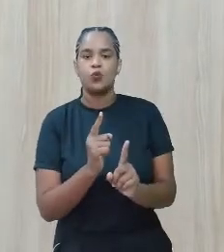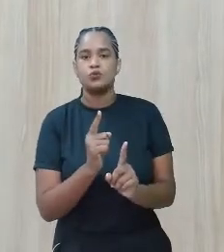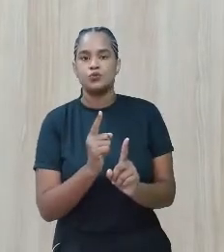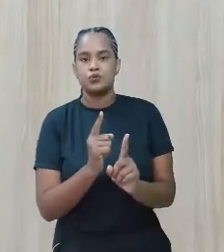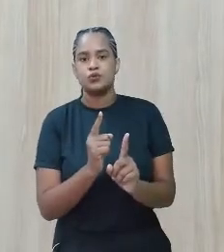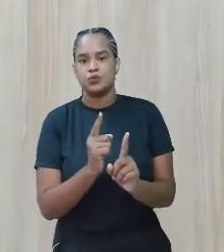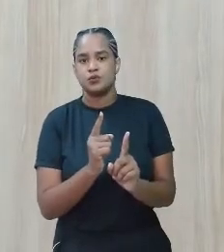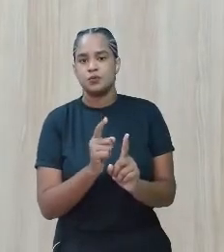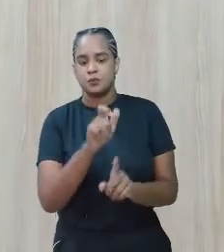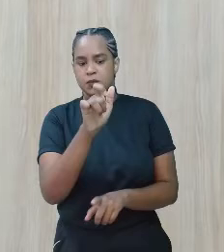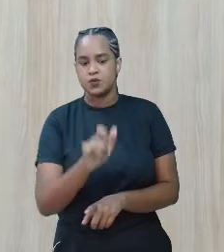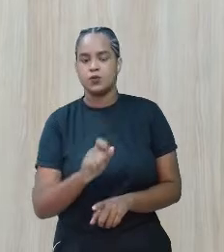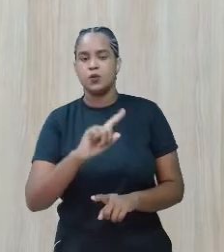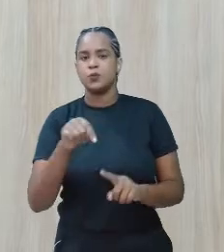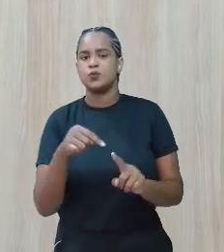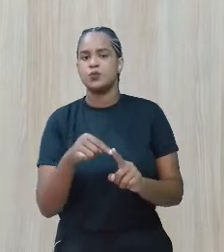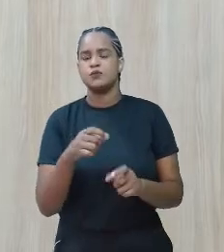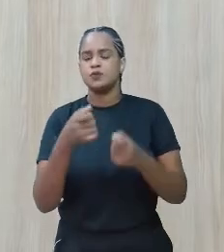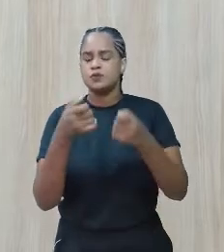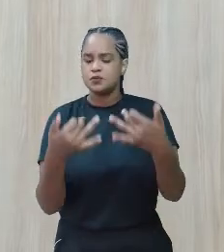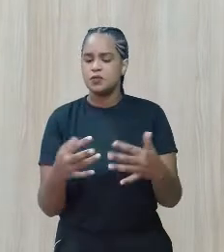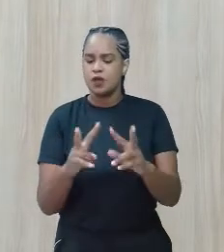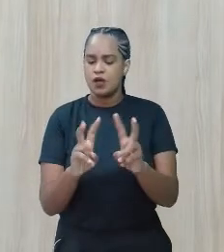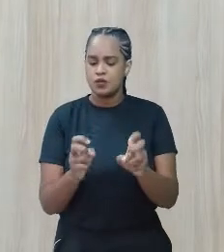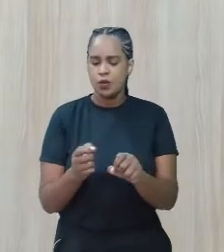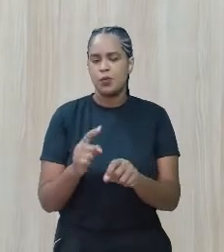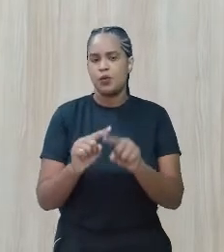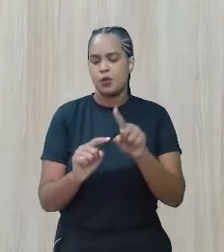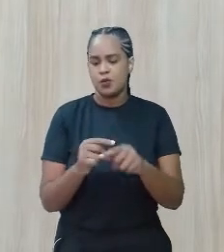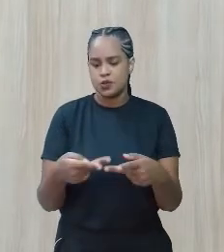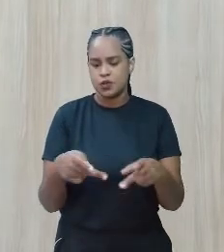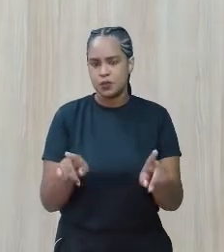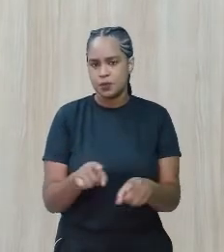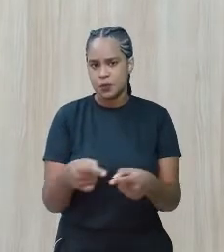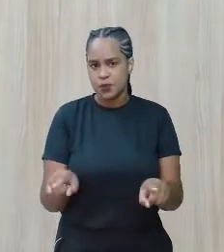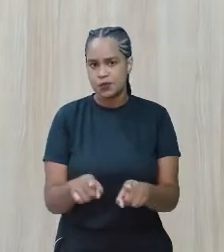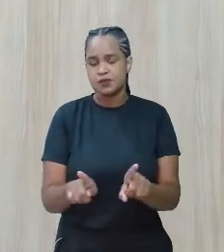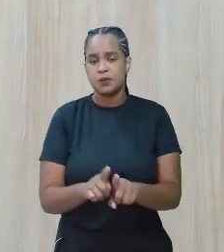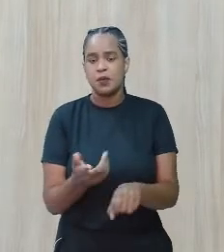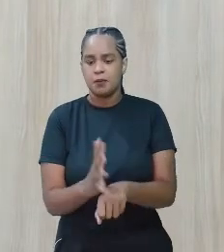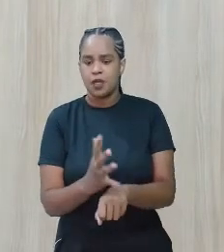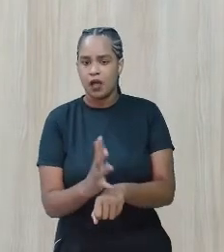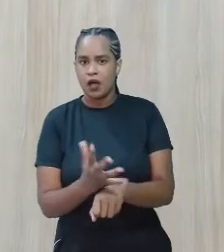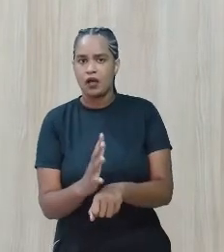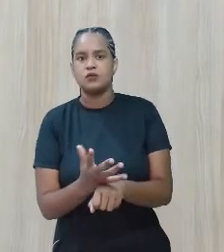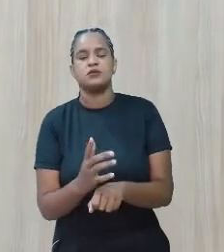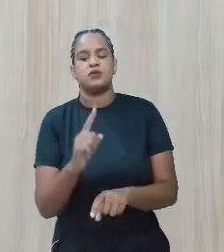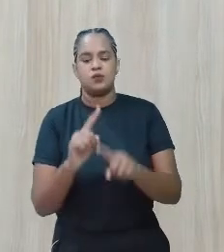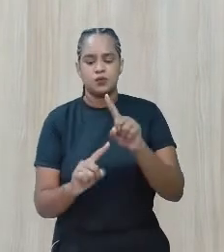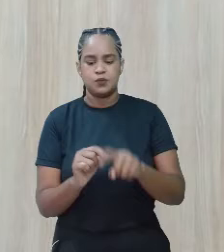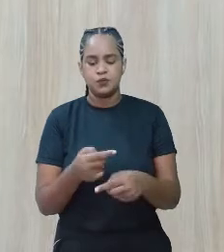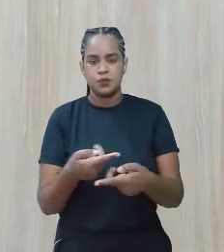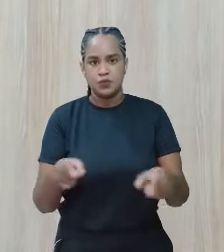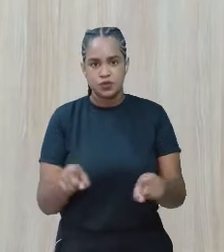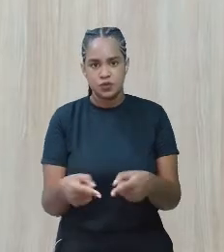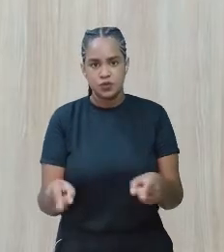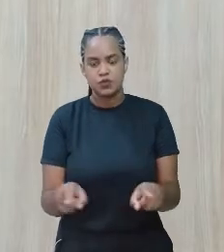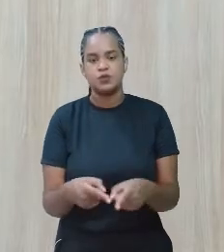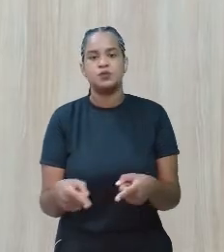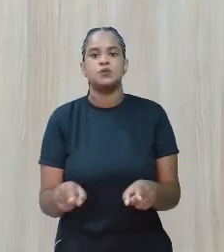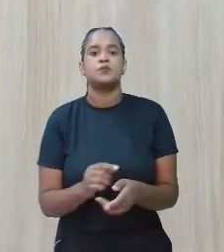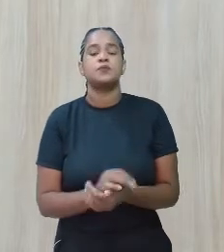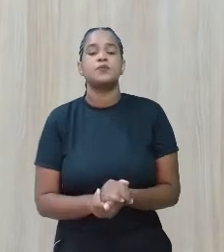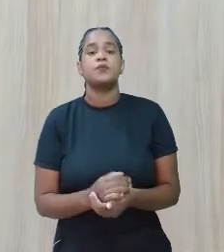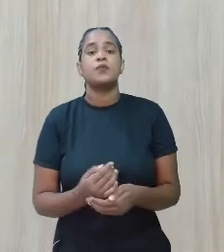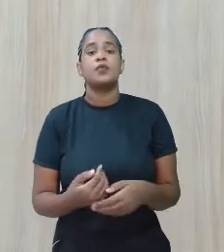pouquinho sobre isso, sobre instrumento, prática instrumental, fabricação de instrumentos, uso dos instrumentos